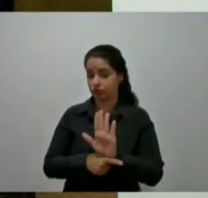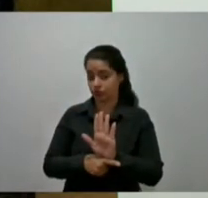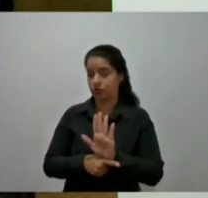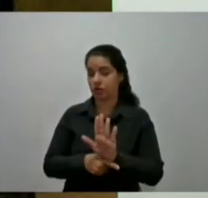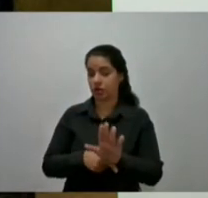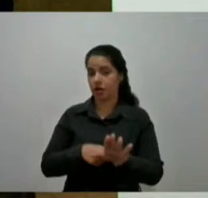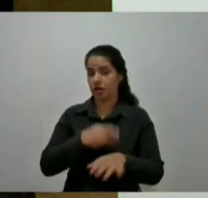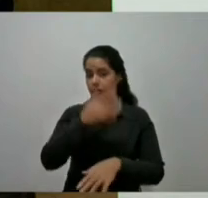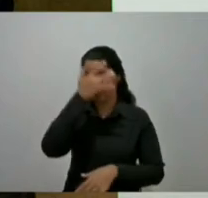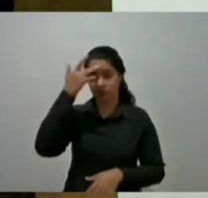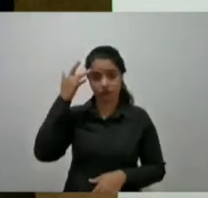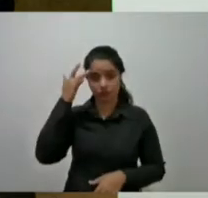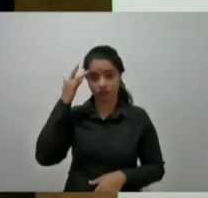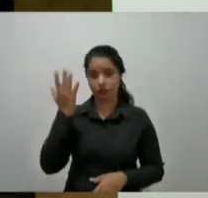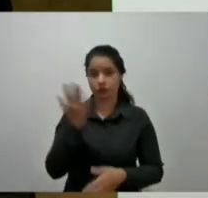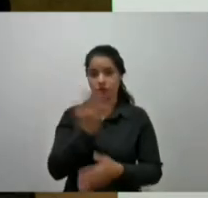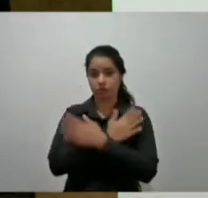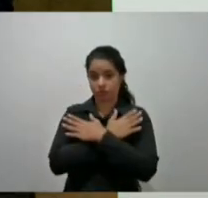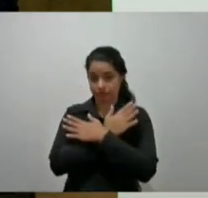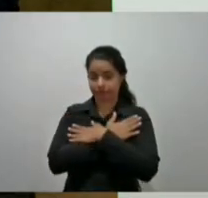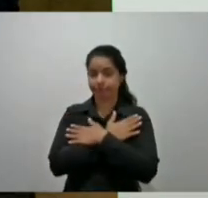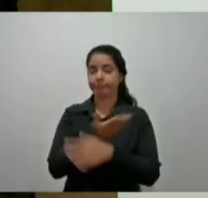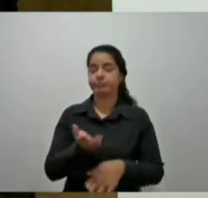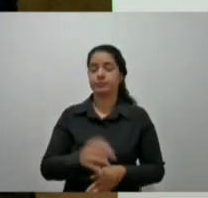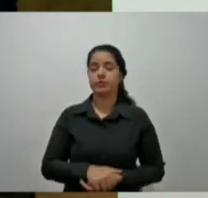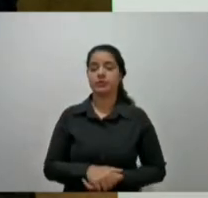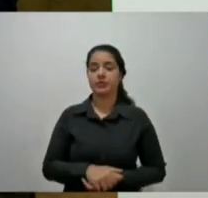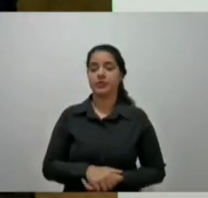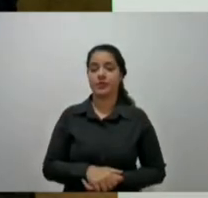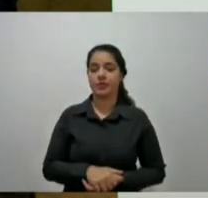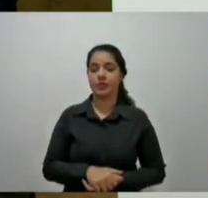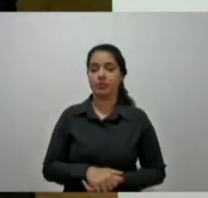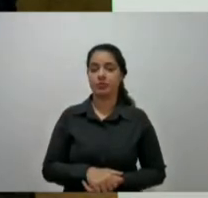desempregadas por um momento. Só que a gente também não queria fazer isso